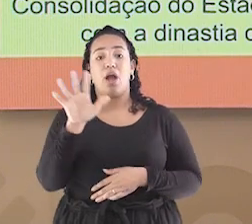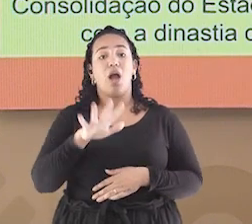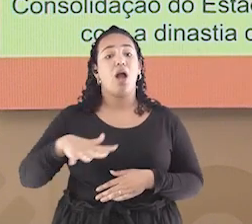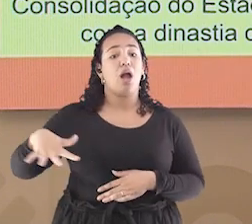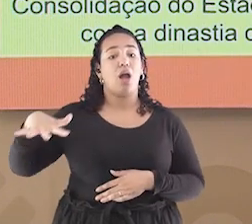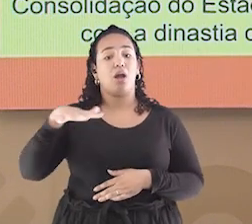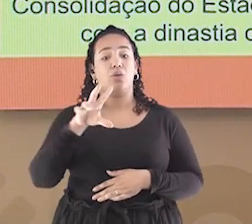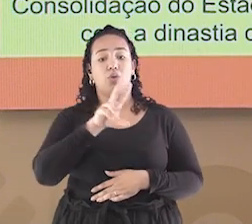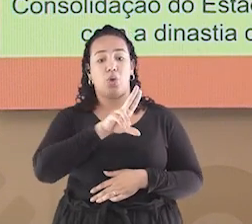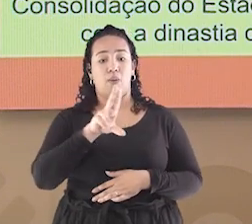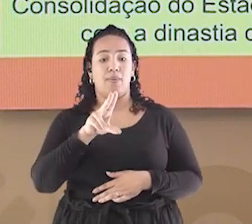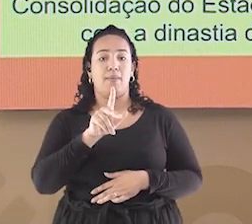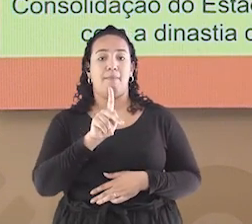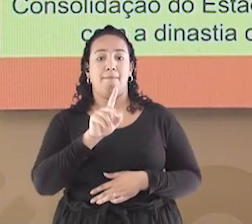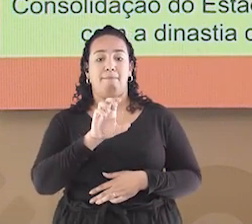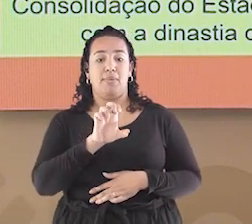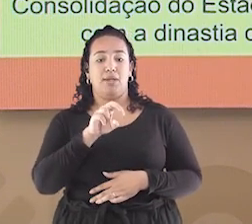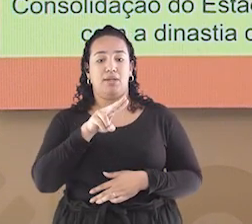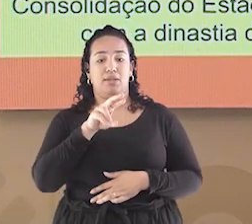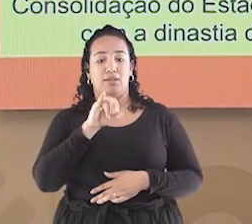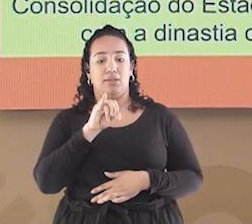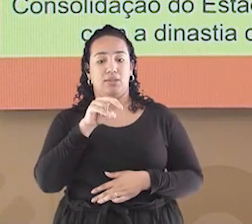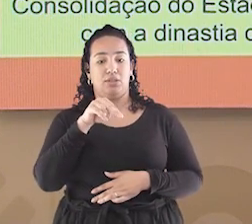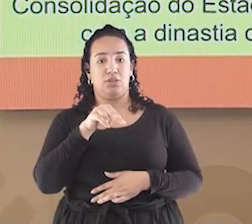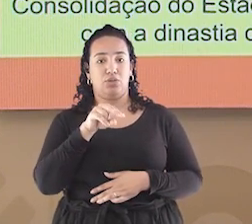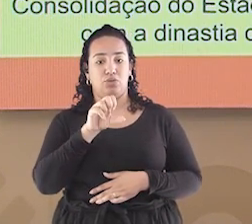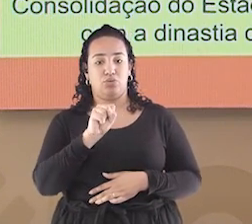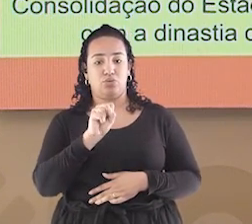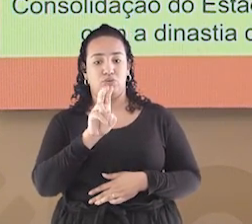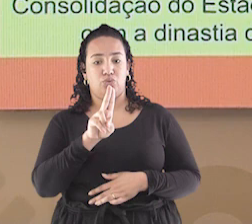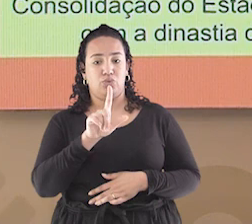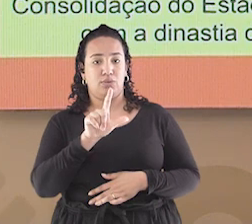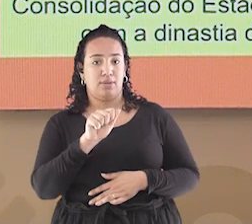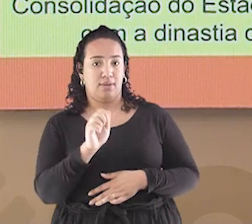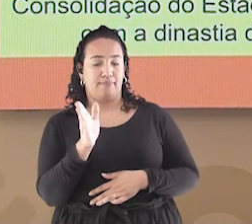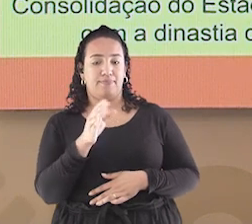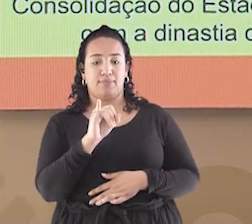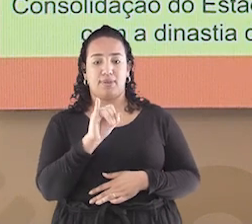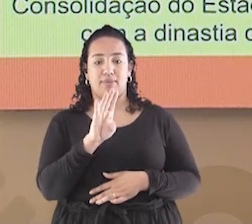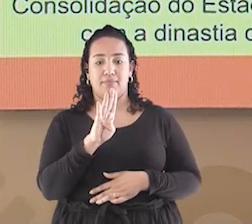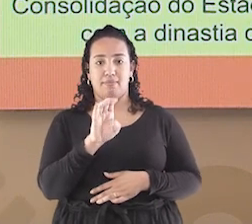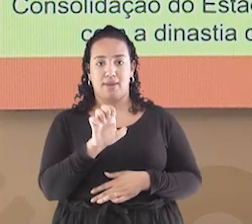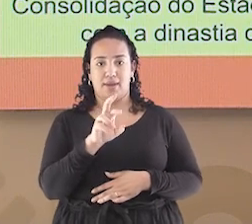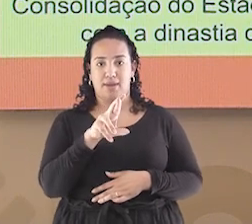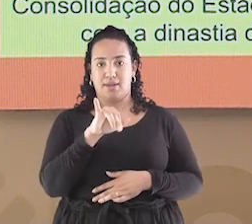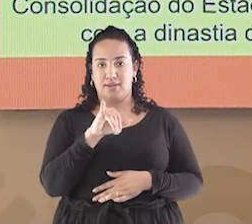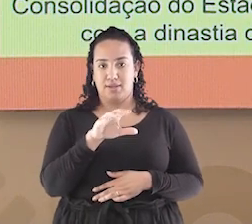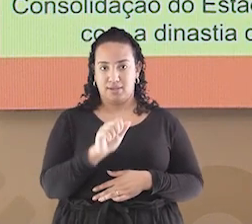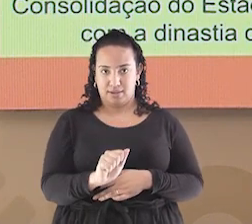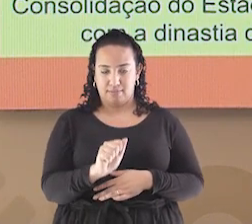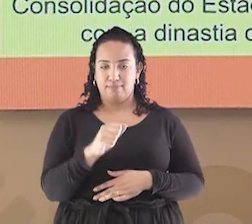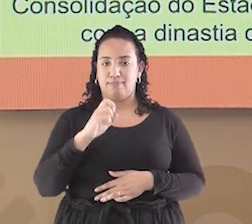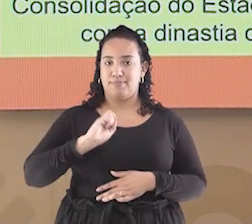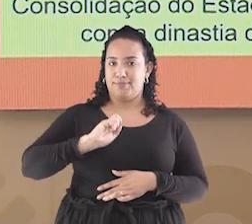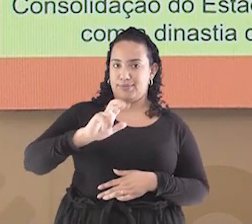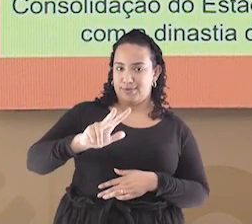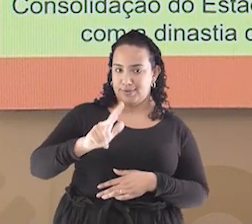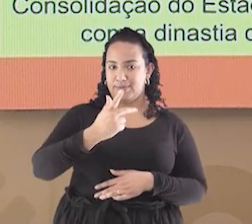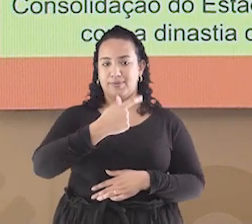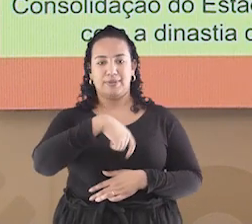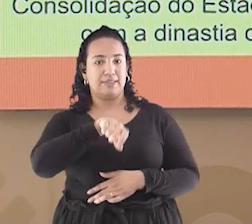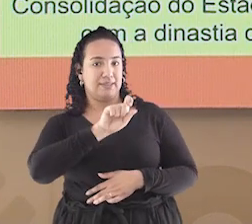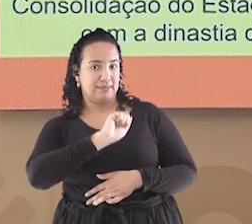de Península Ibérica e é essa região aqui, de Portugal e Espanha. Ainda durante a Idade Média, foi invadido